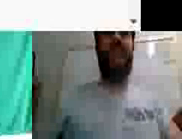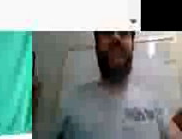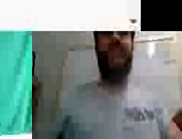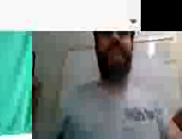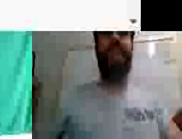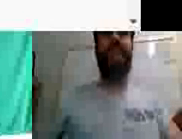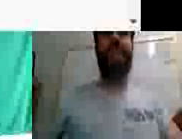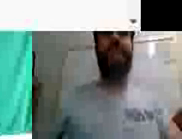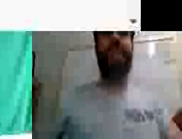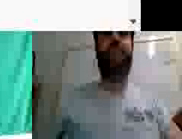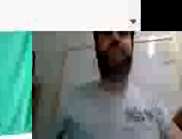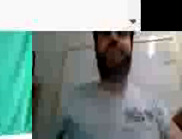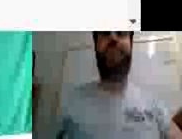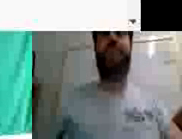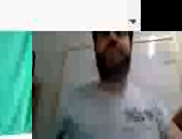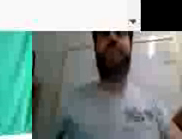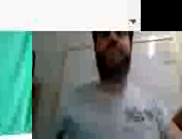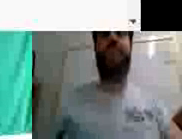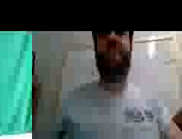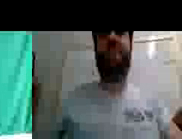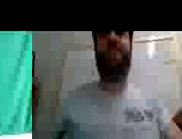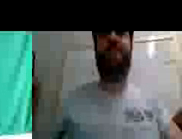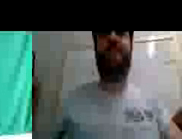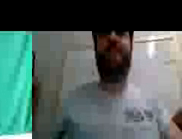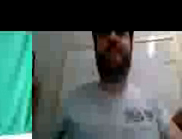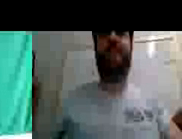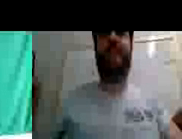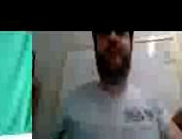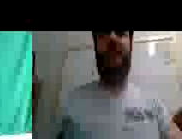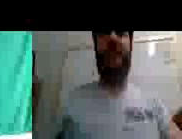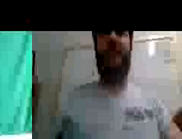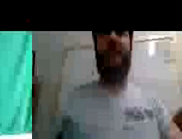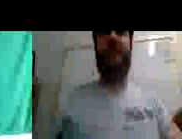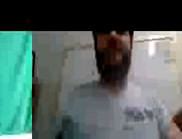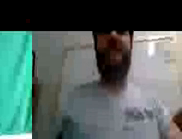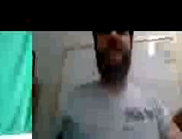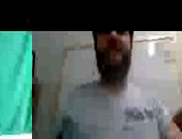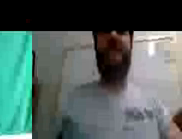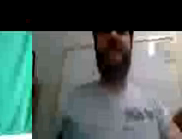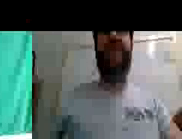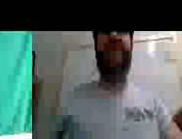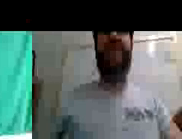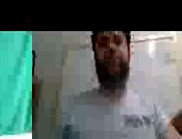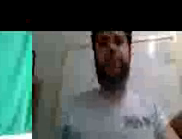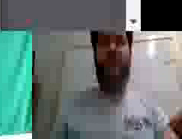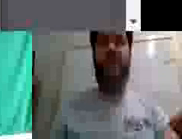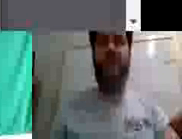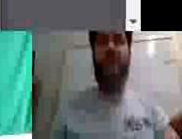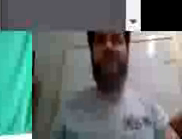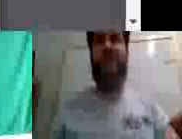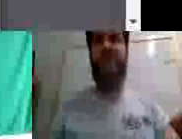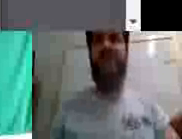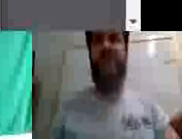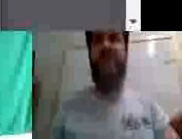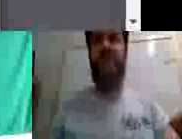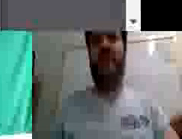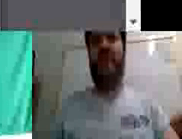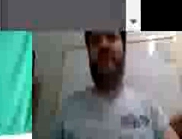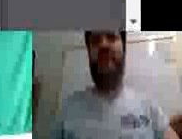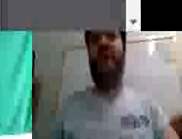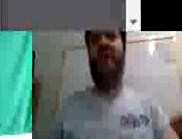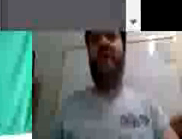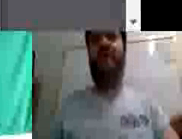lá da aplicação com um banco de dados. Então, você usa uma query lá, select, asterisco, from account, where, cust ID